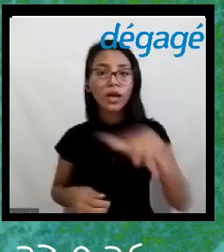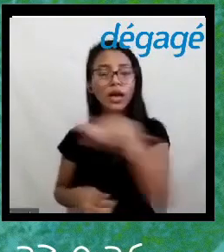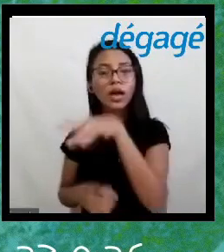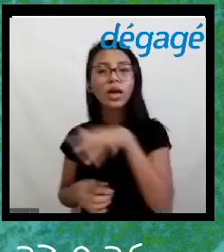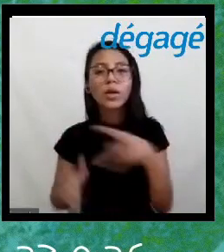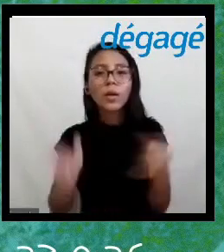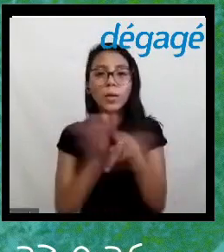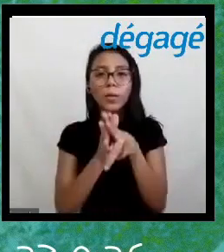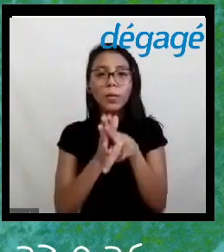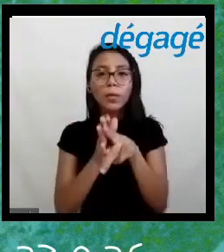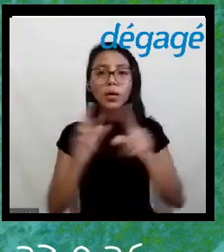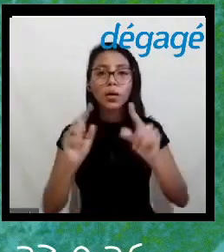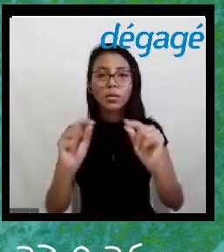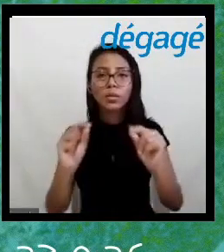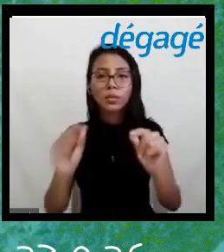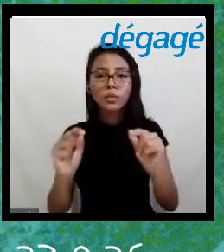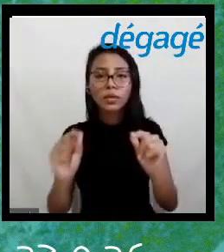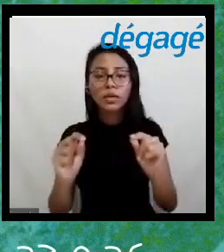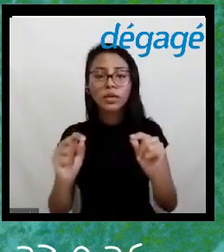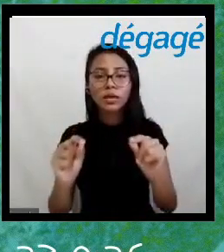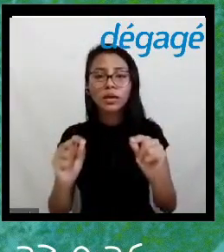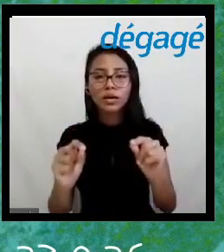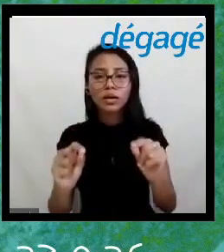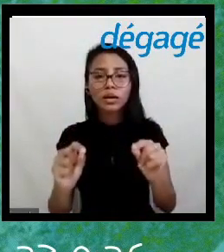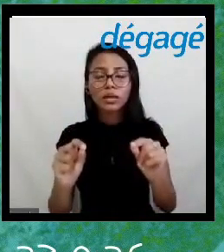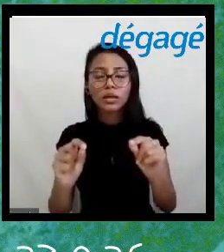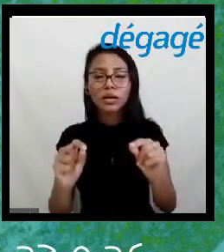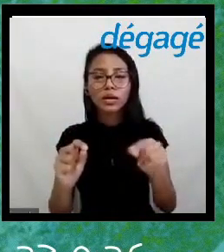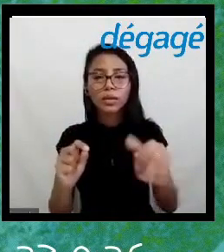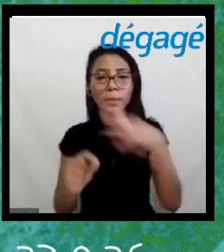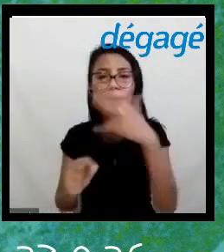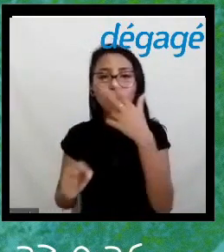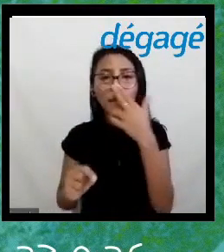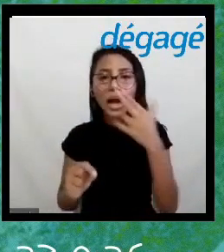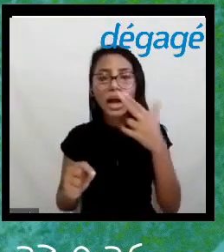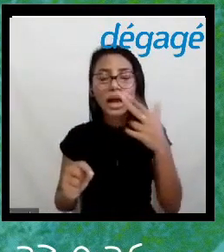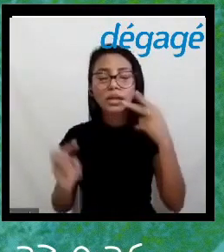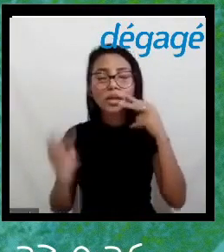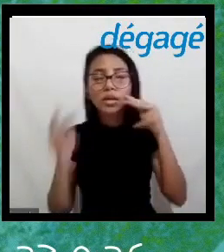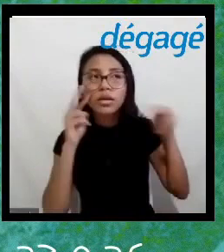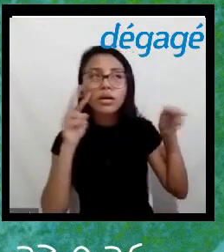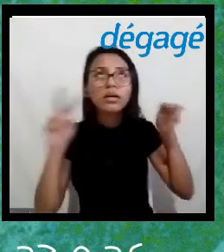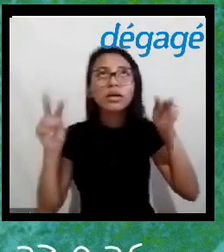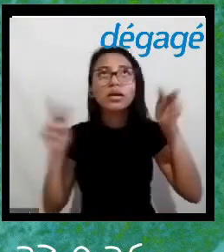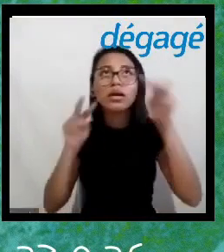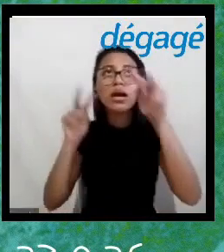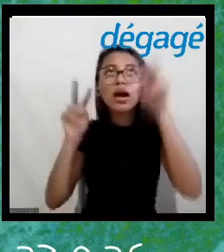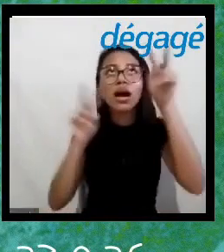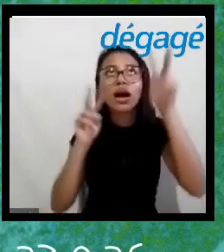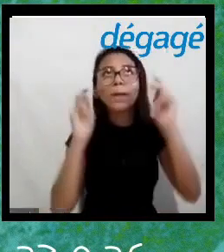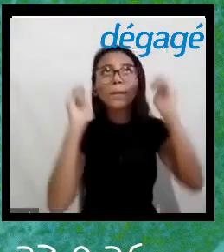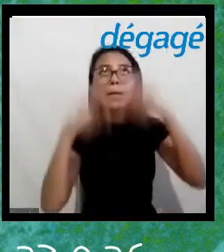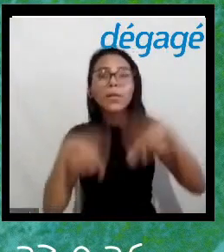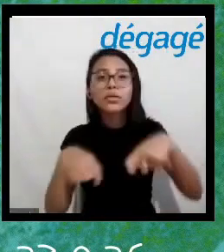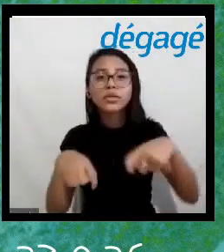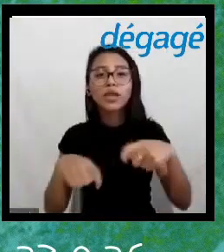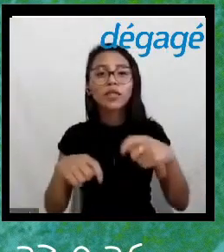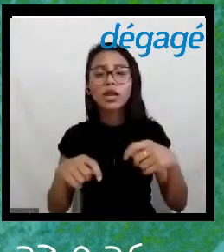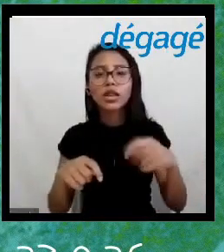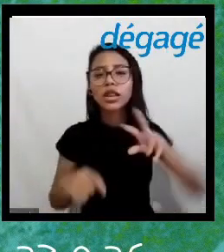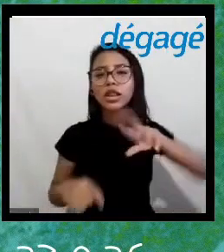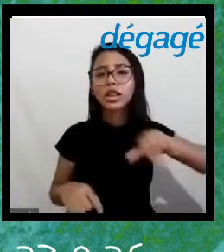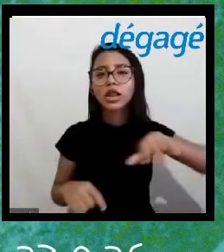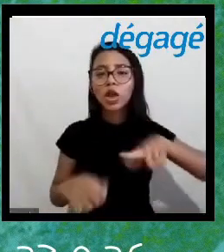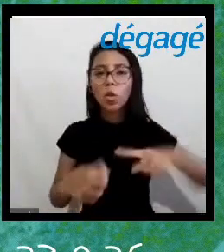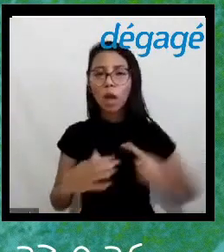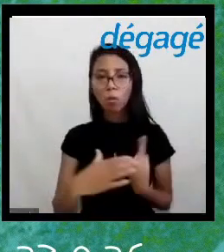aberto, que aí as pessoas iam correr, iam sair daquela zona de olho, né? No olho. E também não